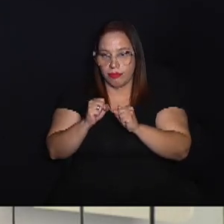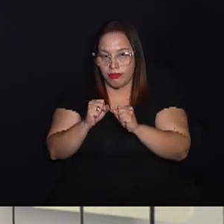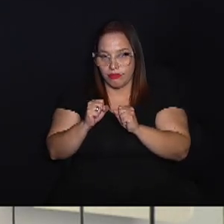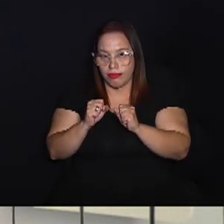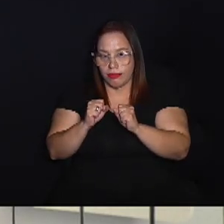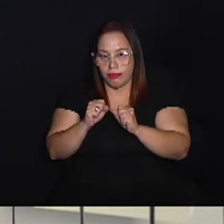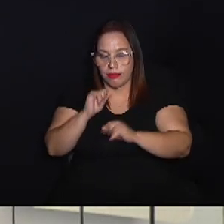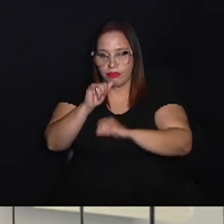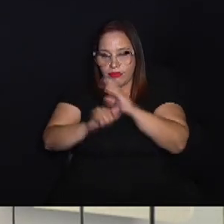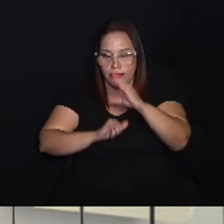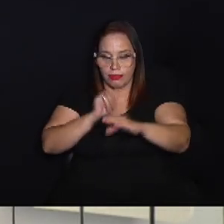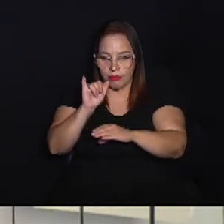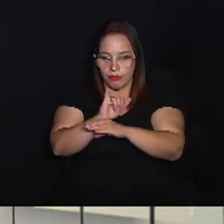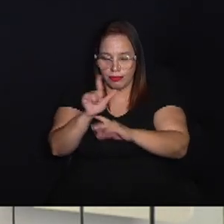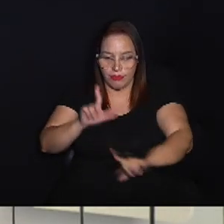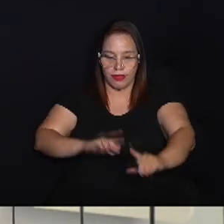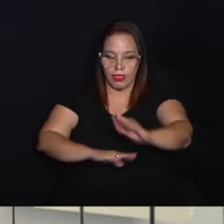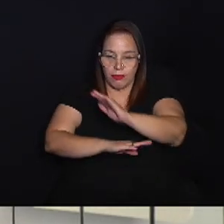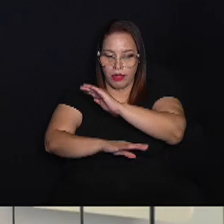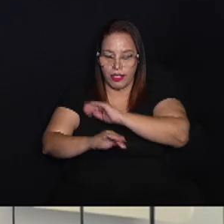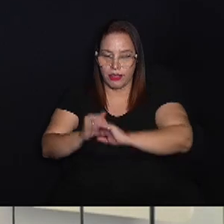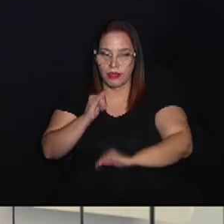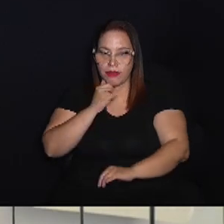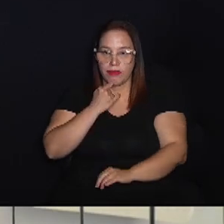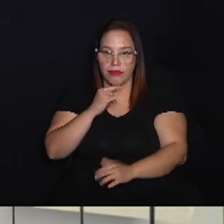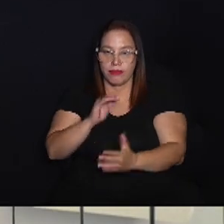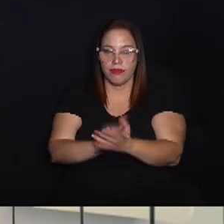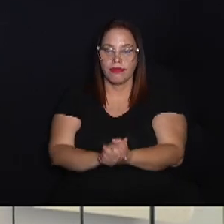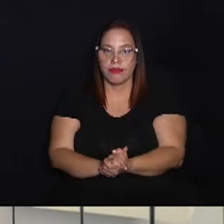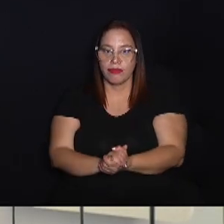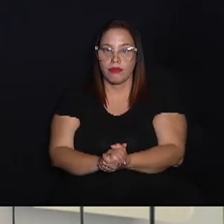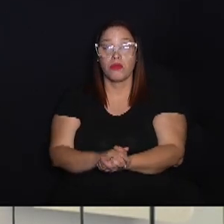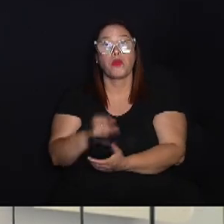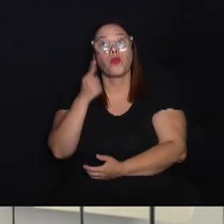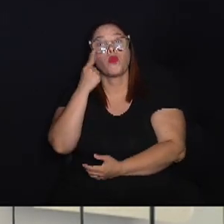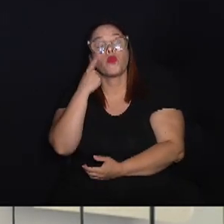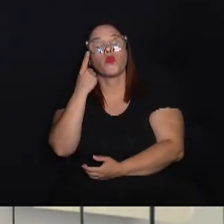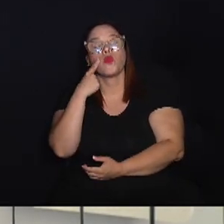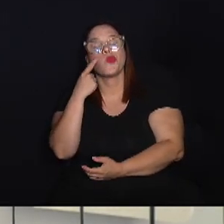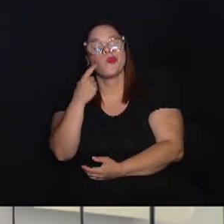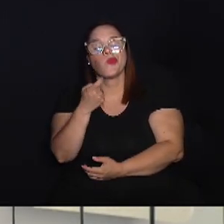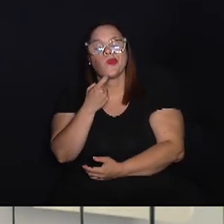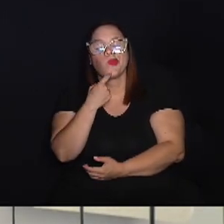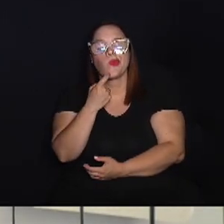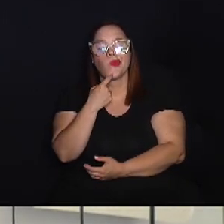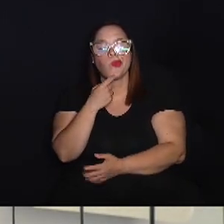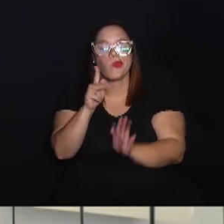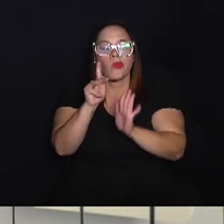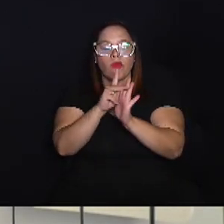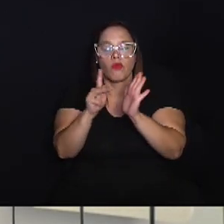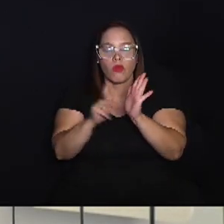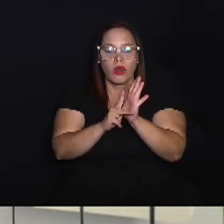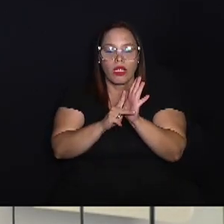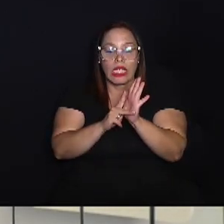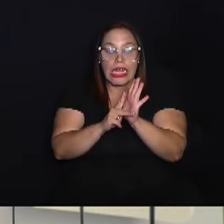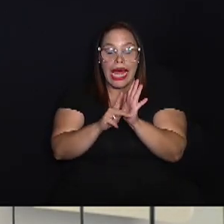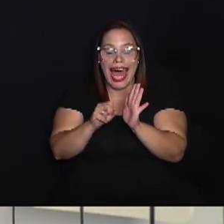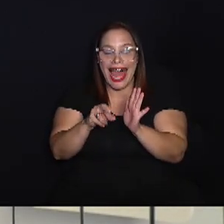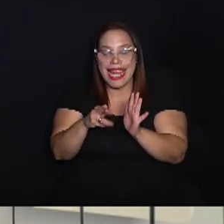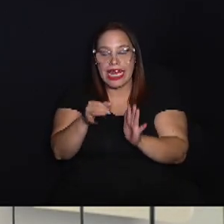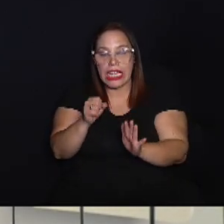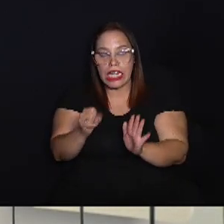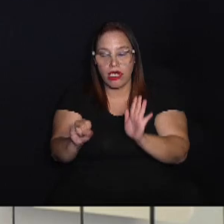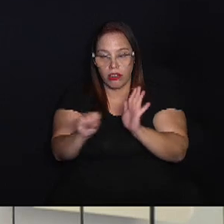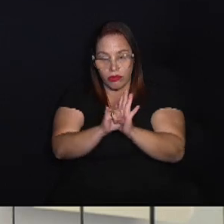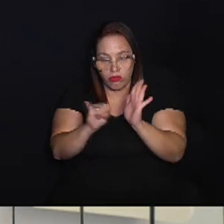conferidas no YouTube da TV Câmara Campinas. E olha só, a cidade de Campinas está com o projeto Raízes,